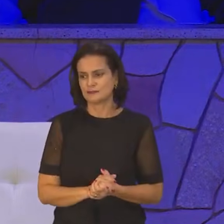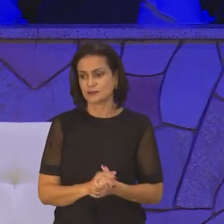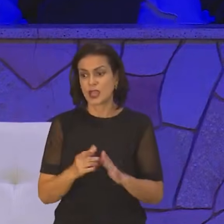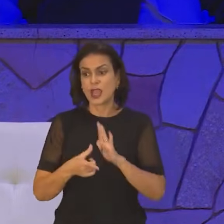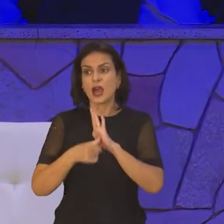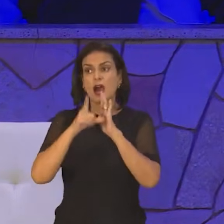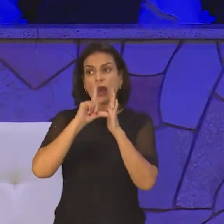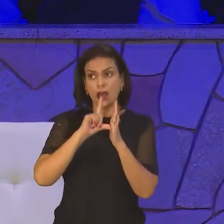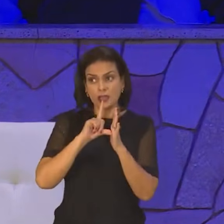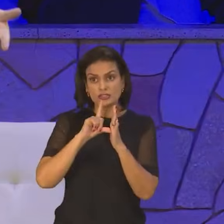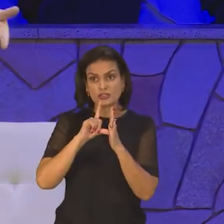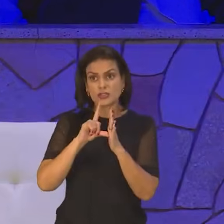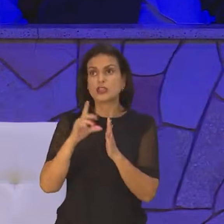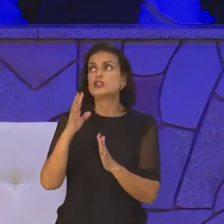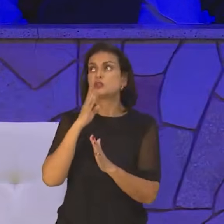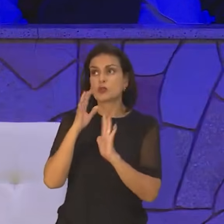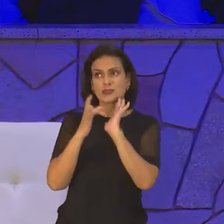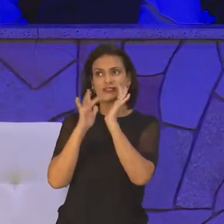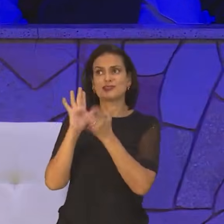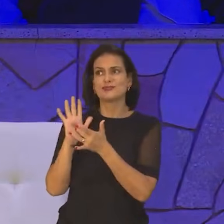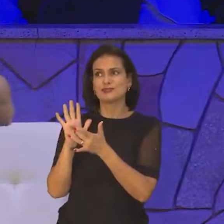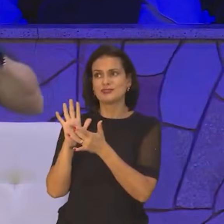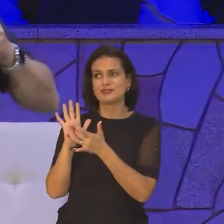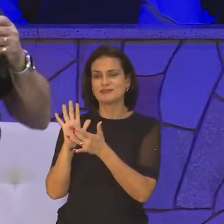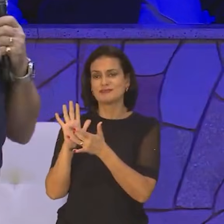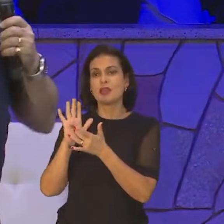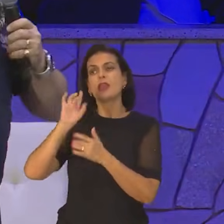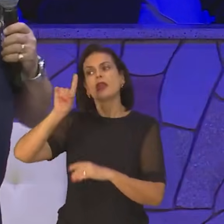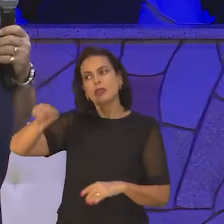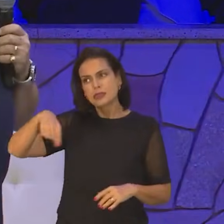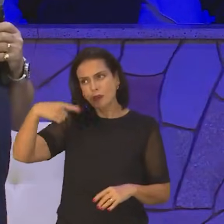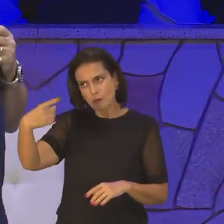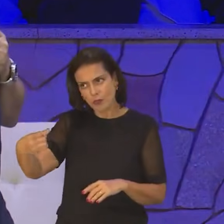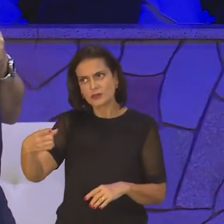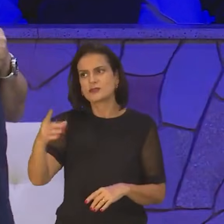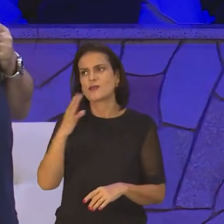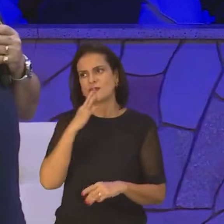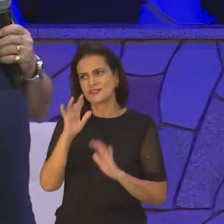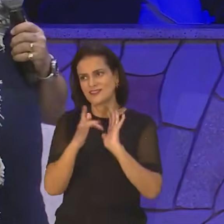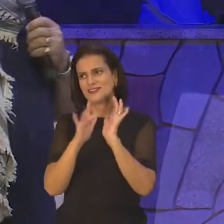Antes de conhecer a Cristo e depois de conhecer a Cristo.